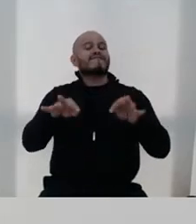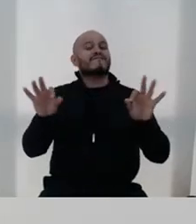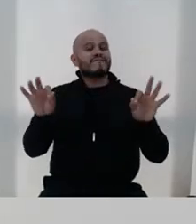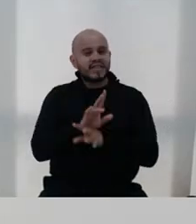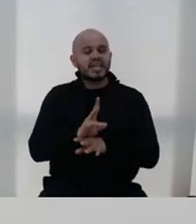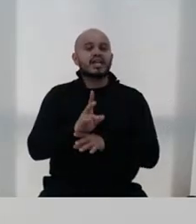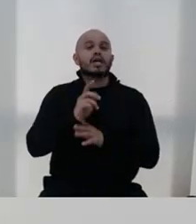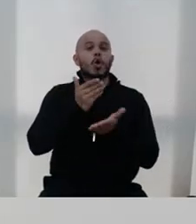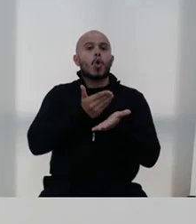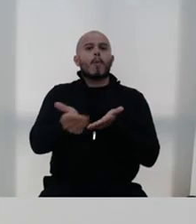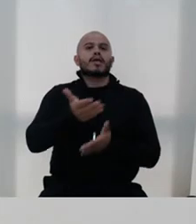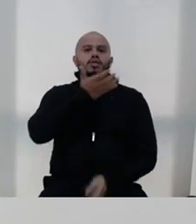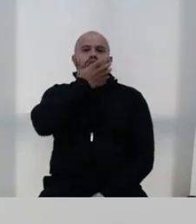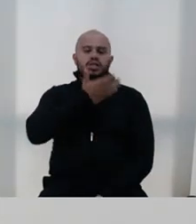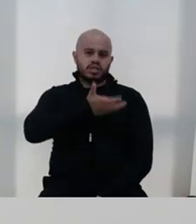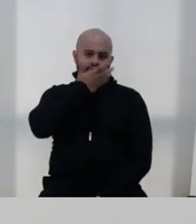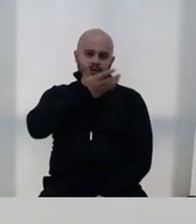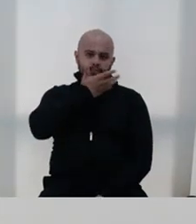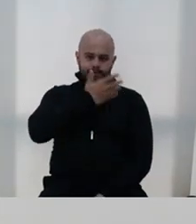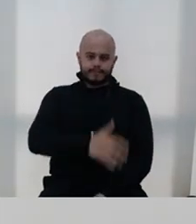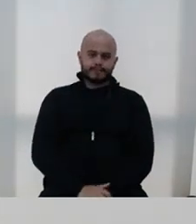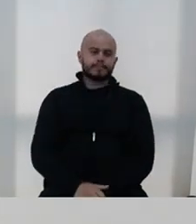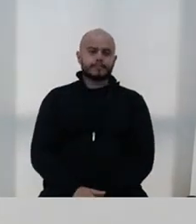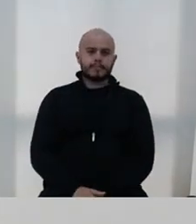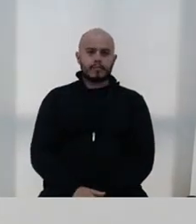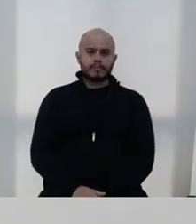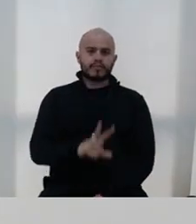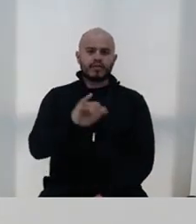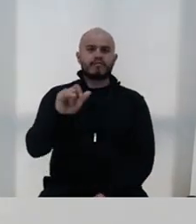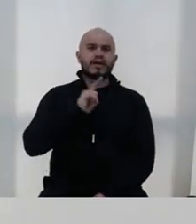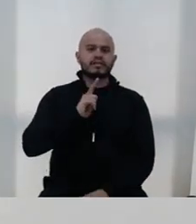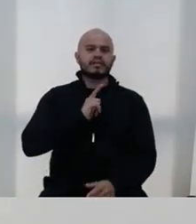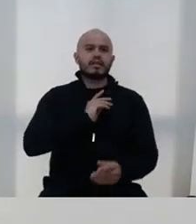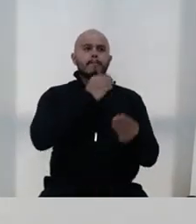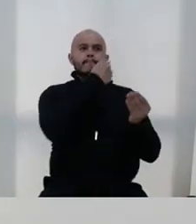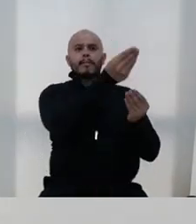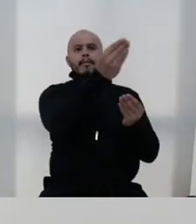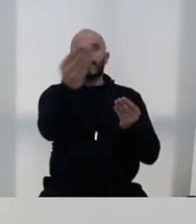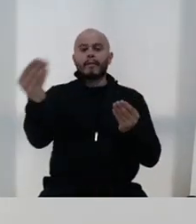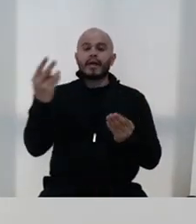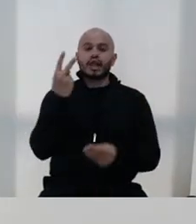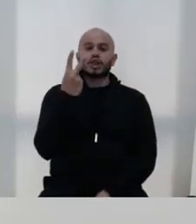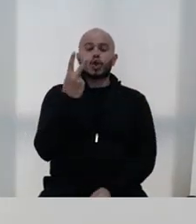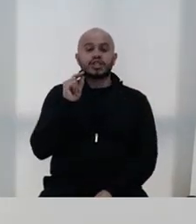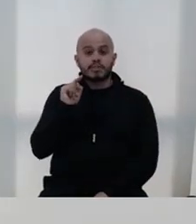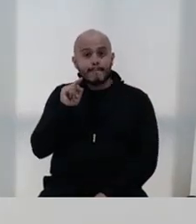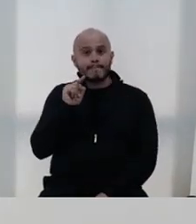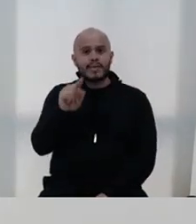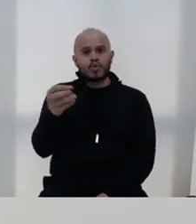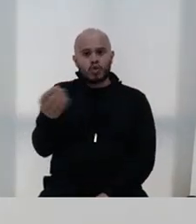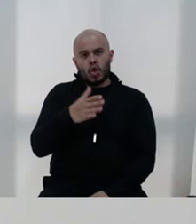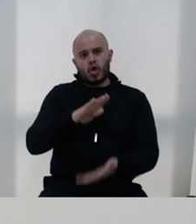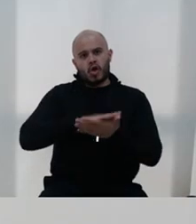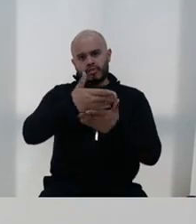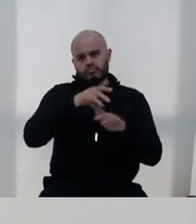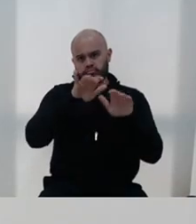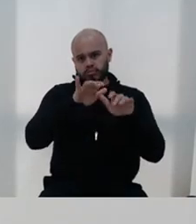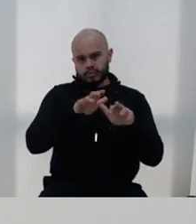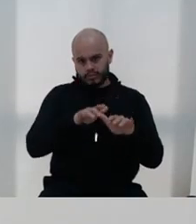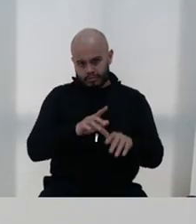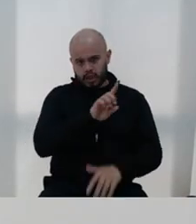início do mês de dezembro, né? Serão distribuídos cerca de 2.000 novos equipamentos à Defensoria Pública do Estado de São